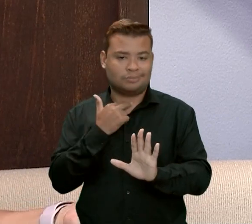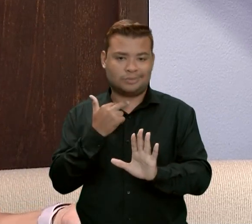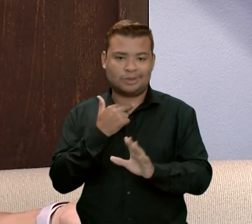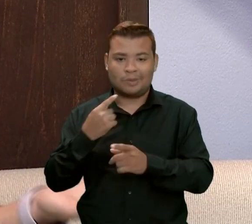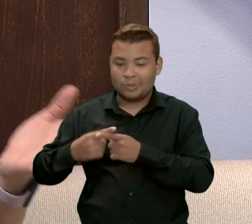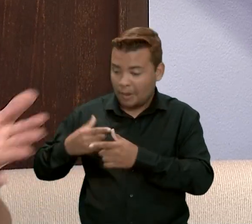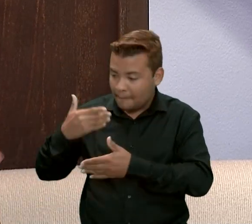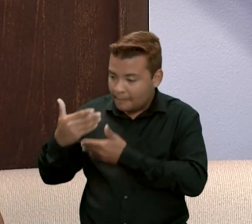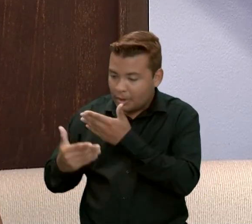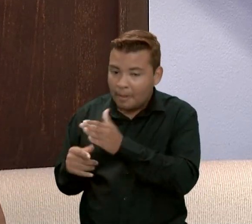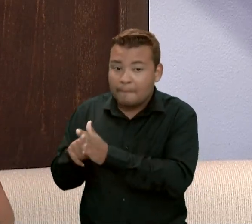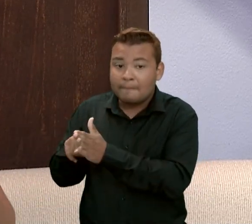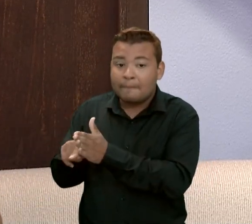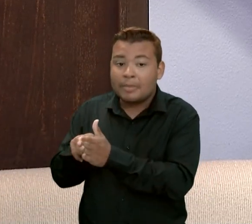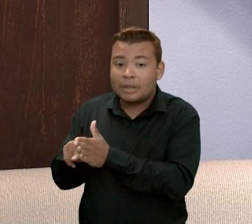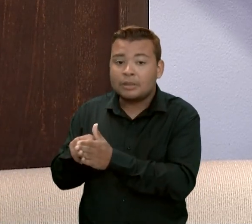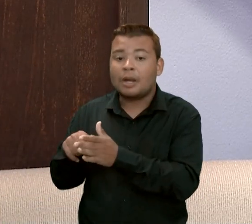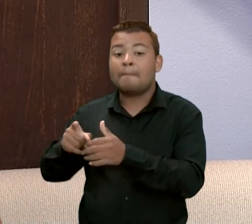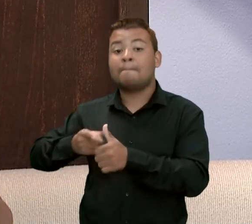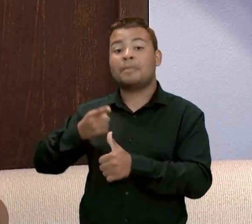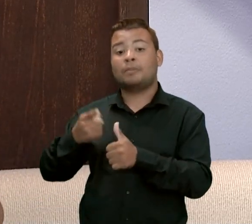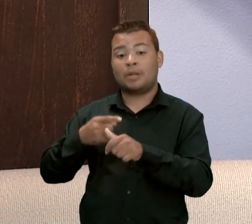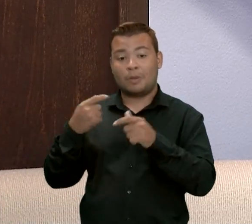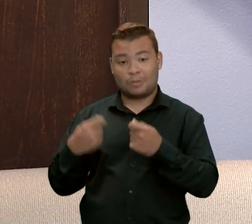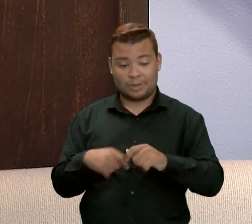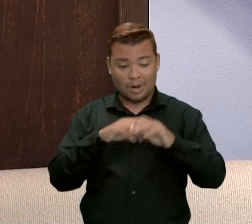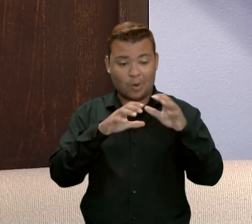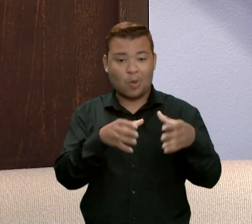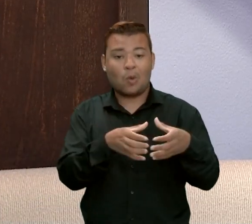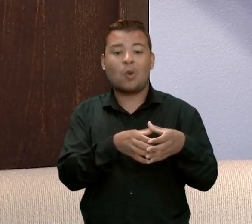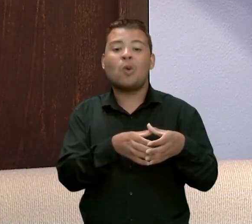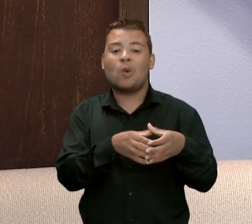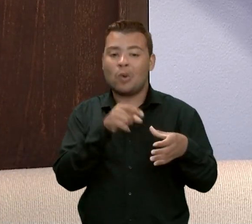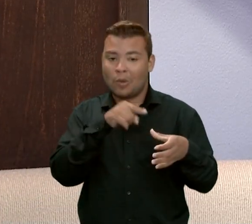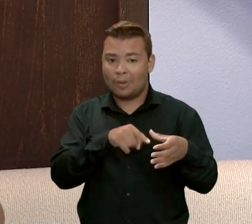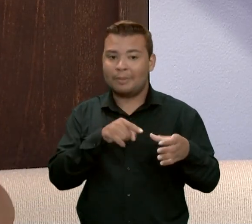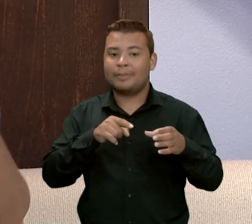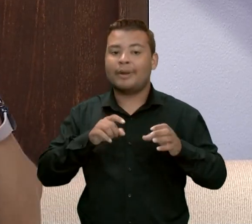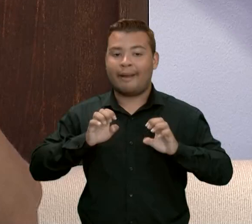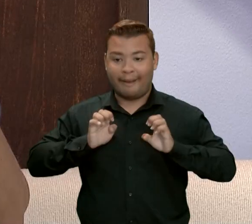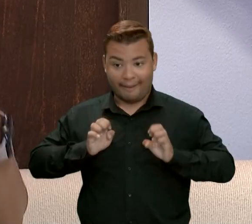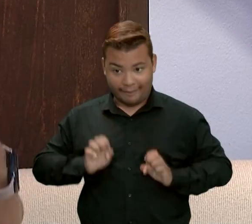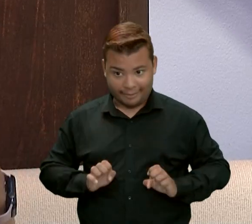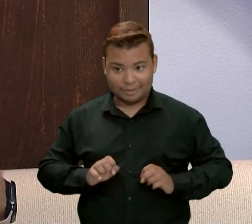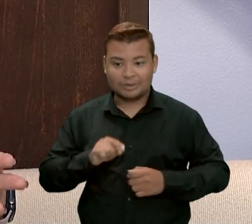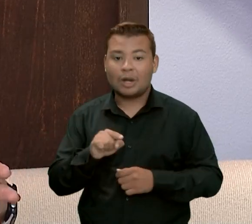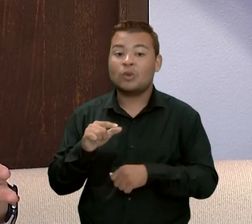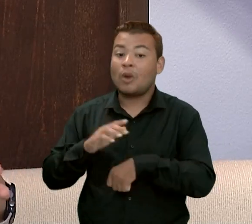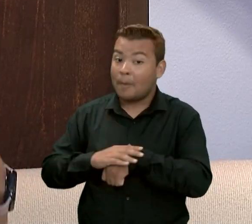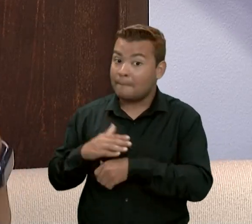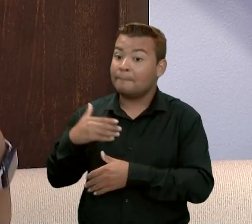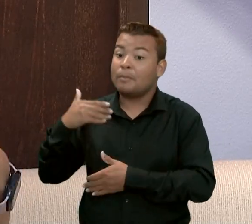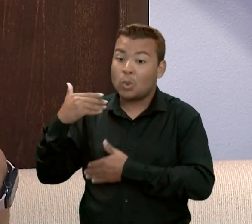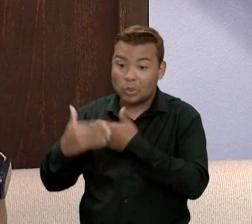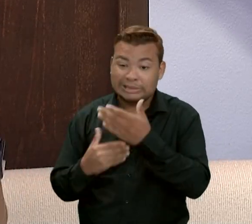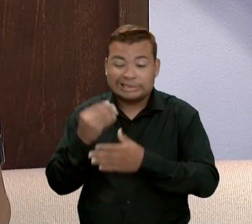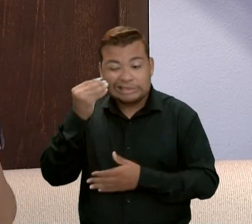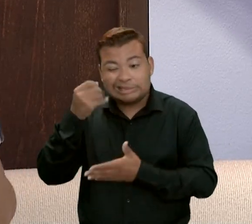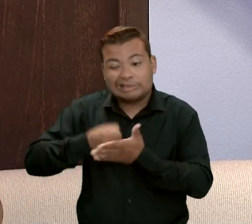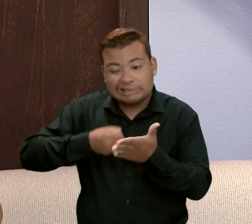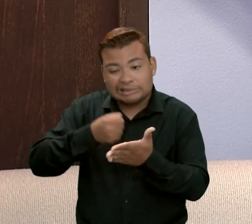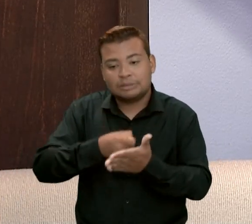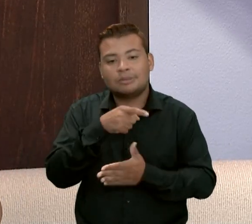com alimentos, a gente precisa passar pelo comitê de ética antes de oferecer para qualquer pessoa. E a gente ainda está nesse processo,